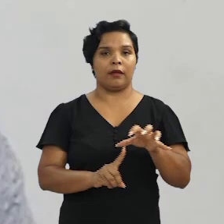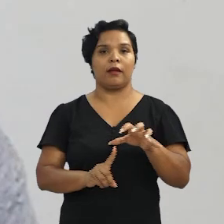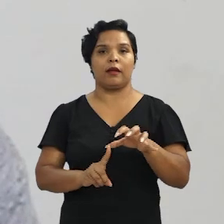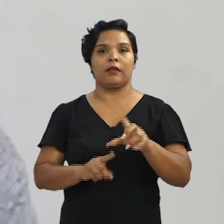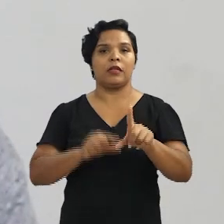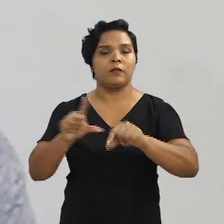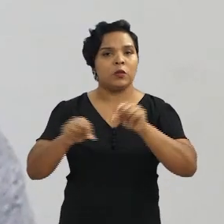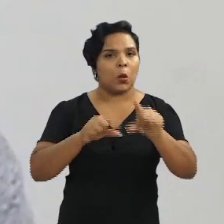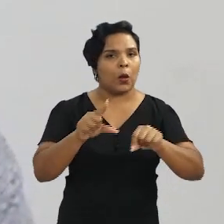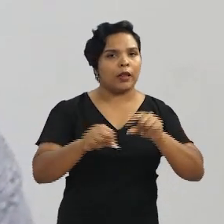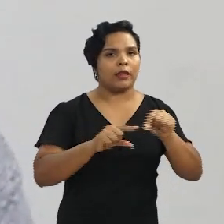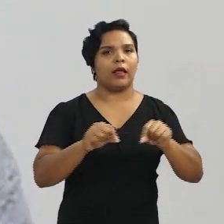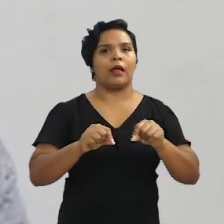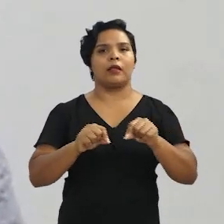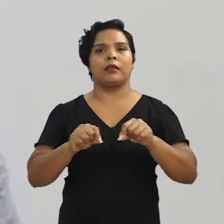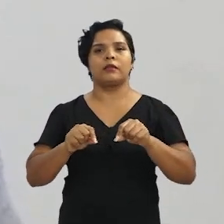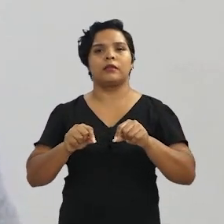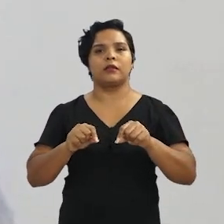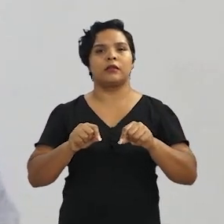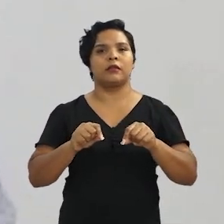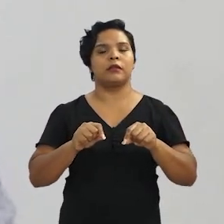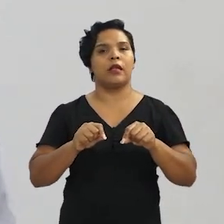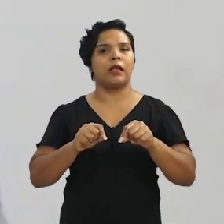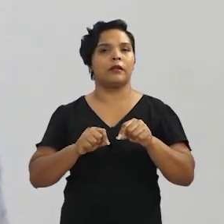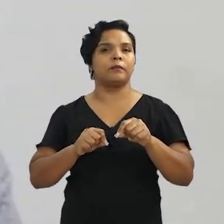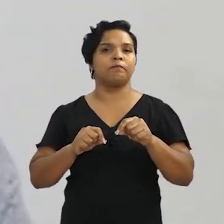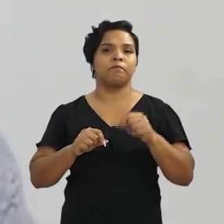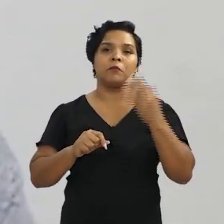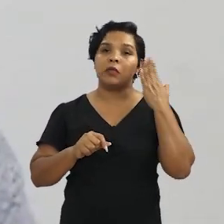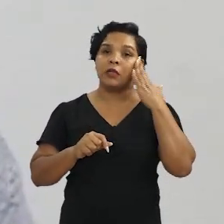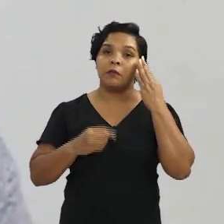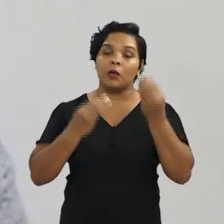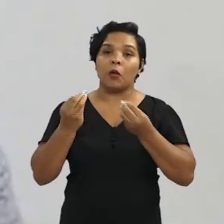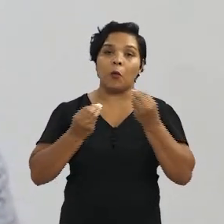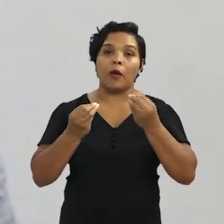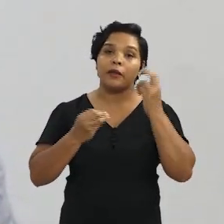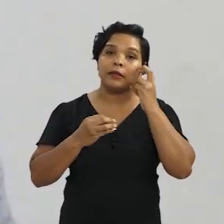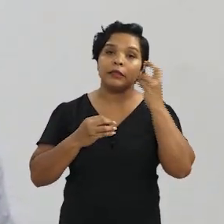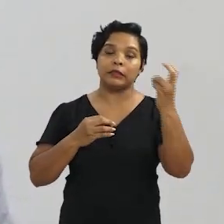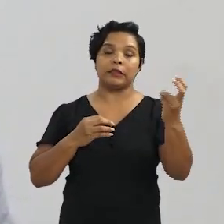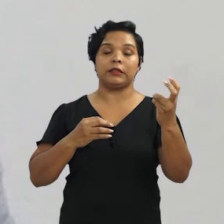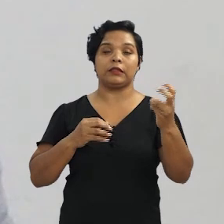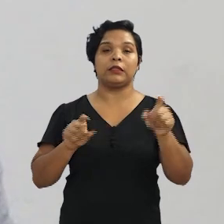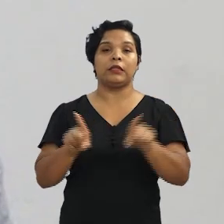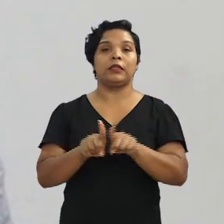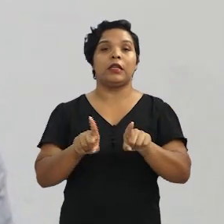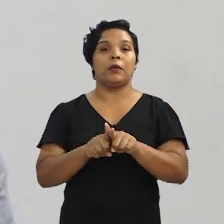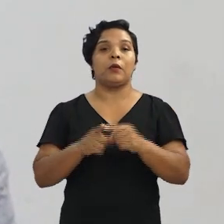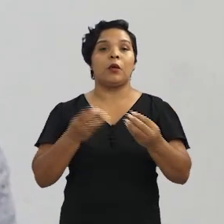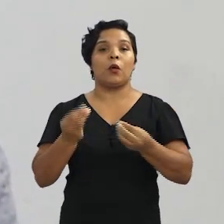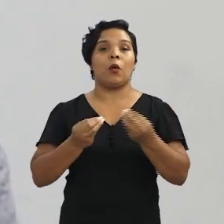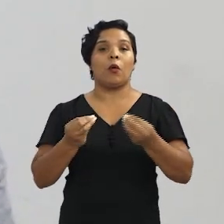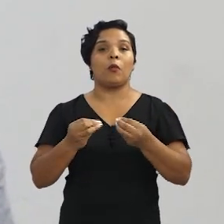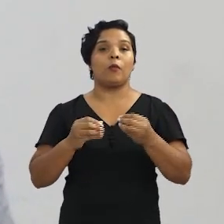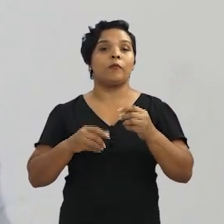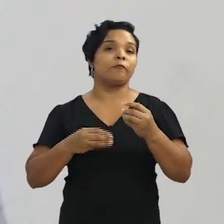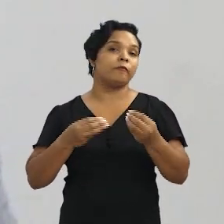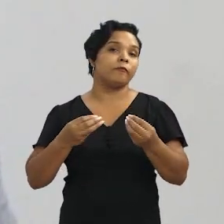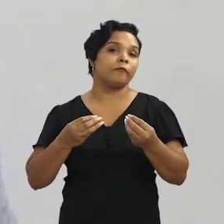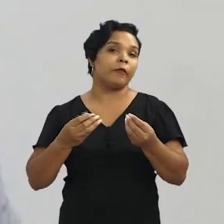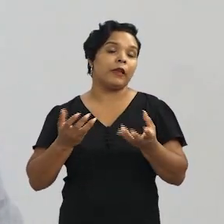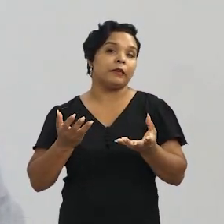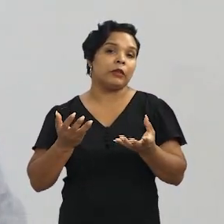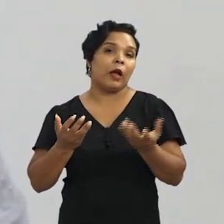medidas coletadas através das medições nesses materiais inteligentes, né? E também analisar como essas medidas